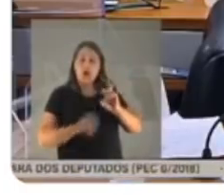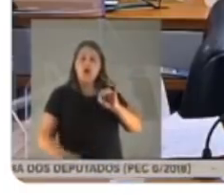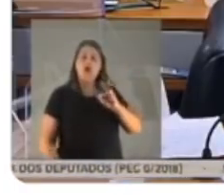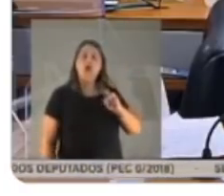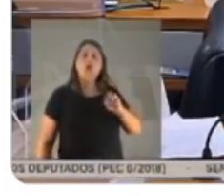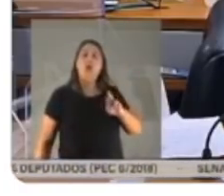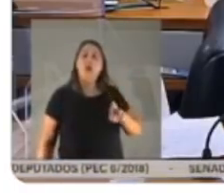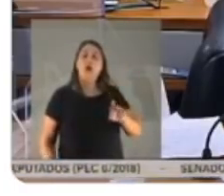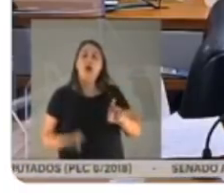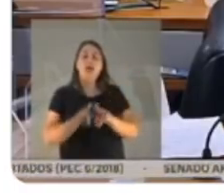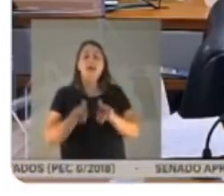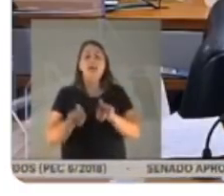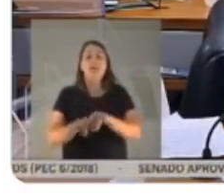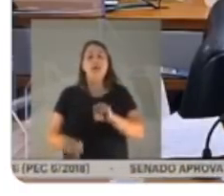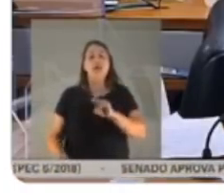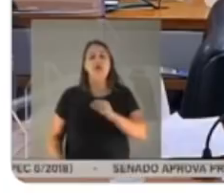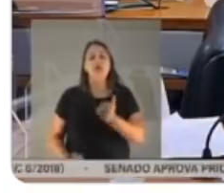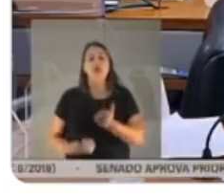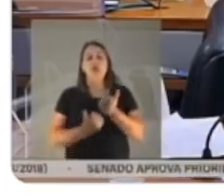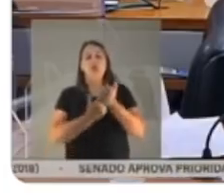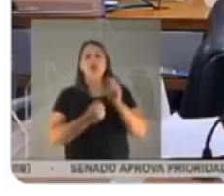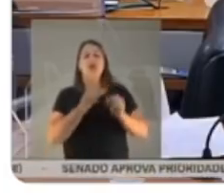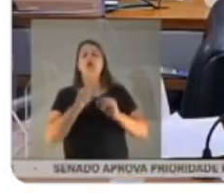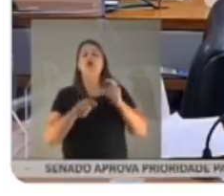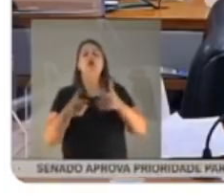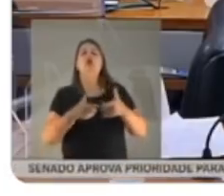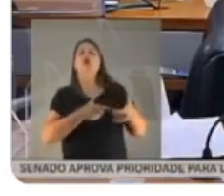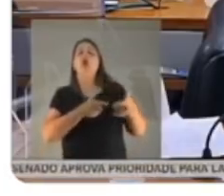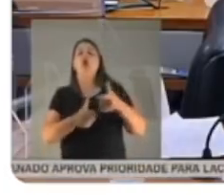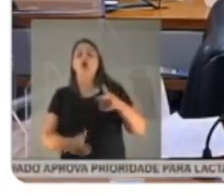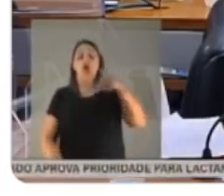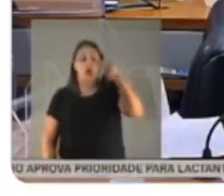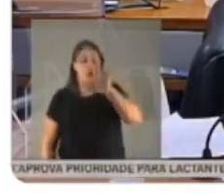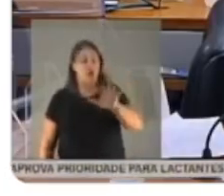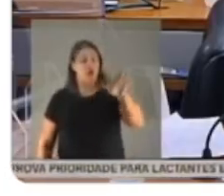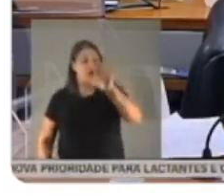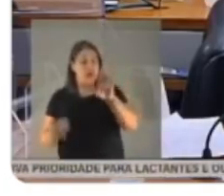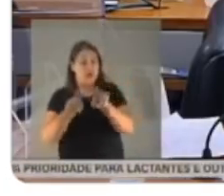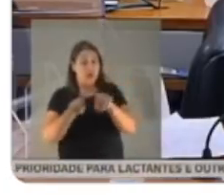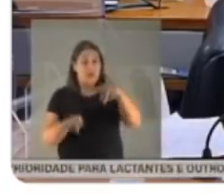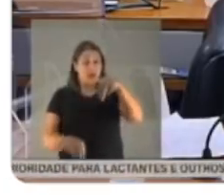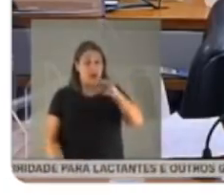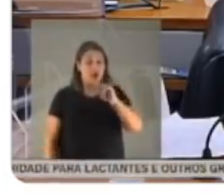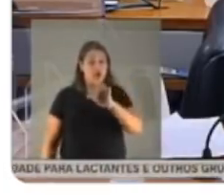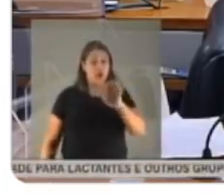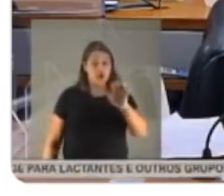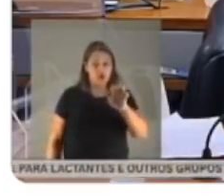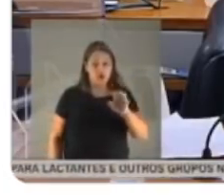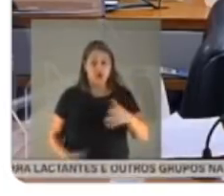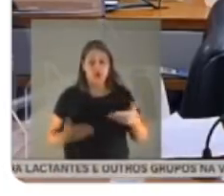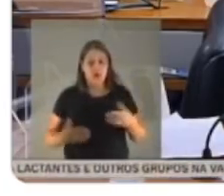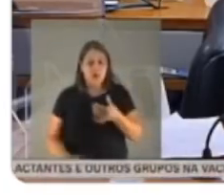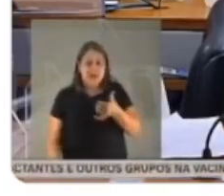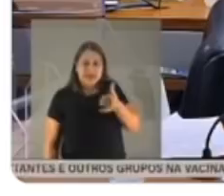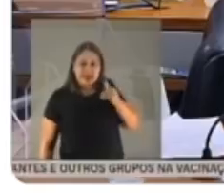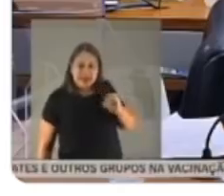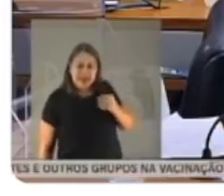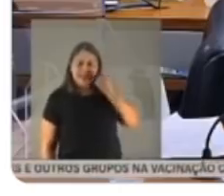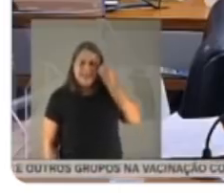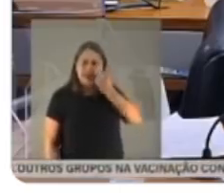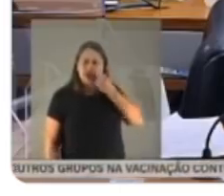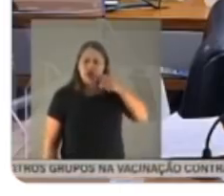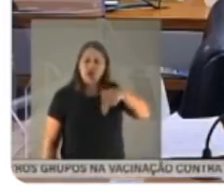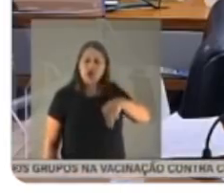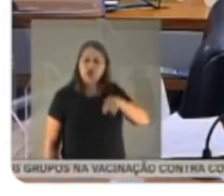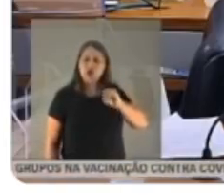onde? Do Nordeste e do Norte do Brasil. 10 senadores do Nordeste. Por isso que eu gostaria